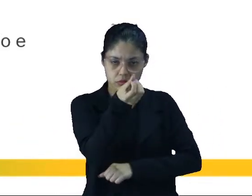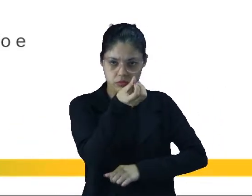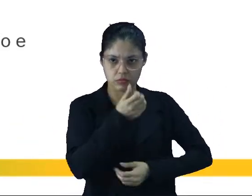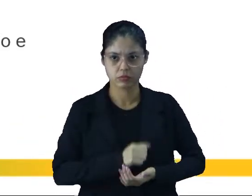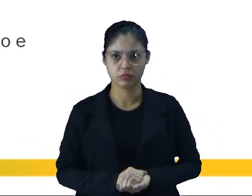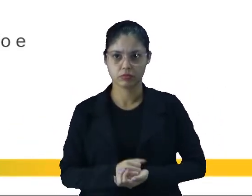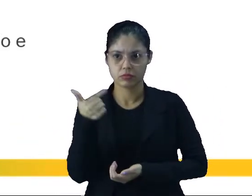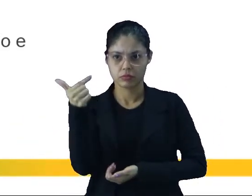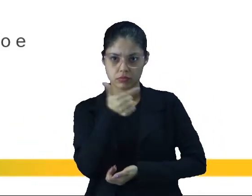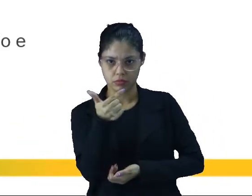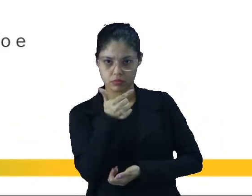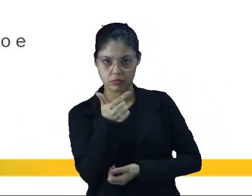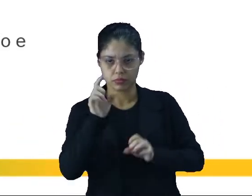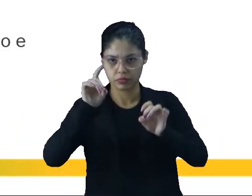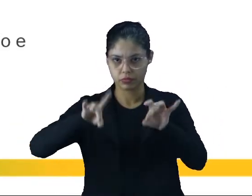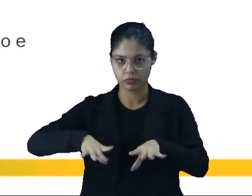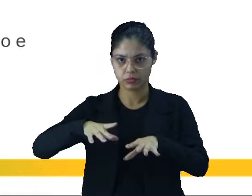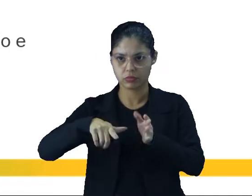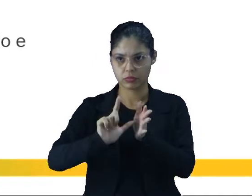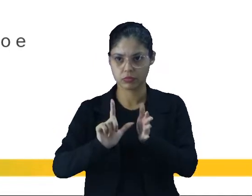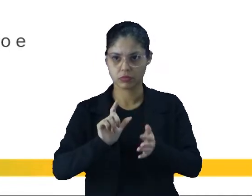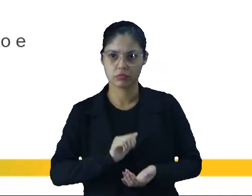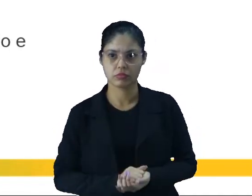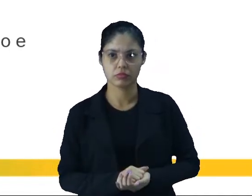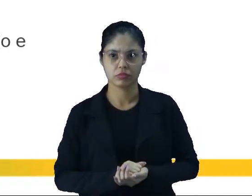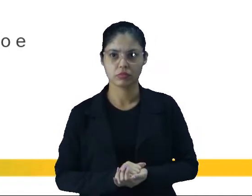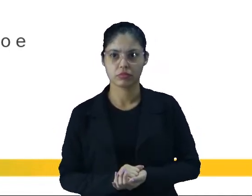Agora soma o segundo com o penúltimo, tá? Ó.